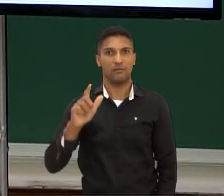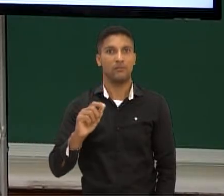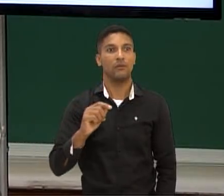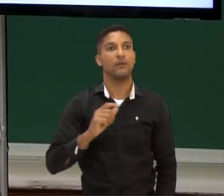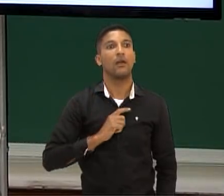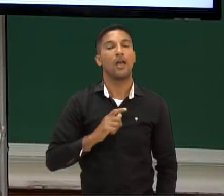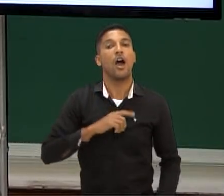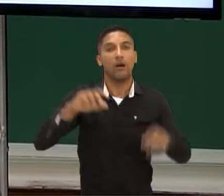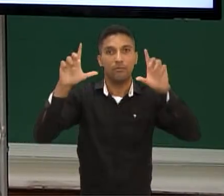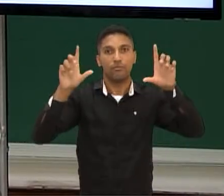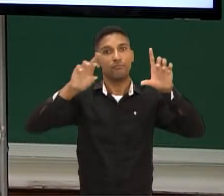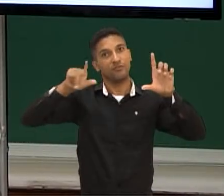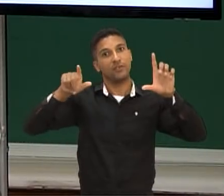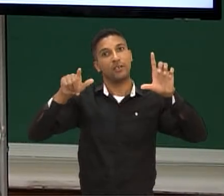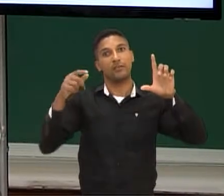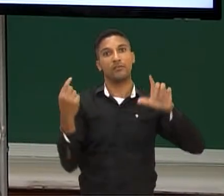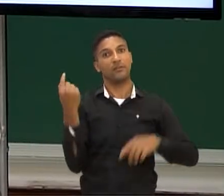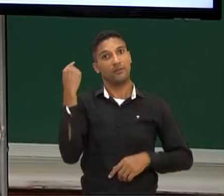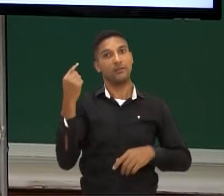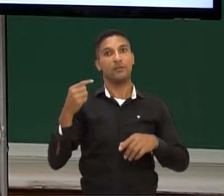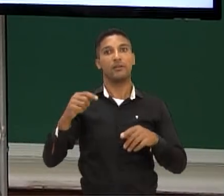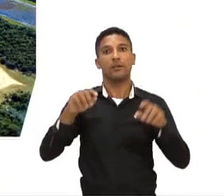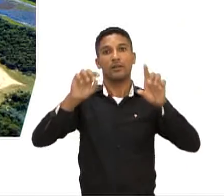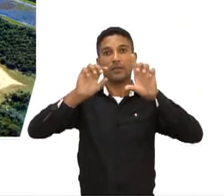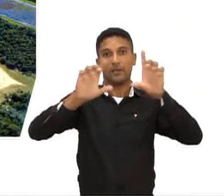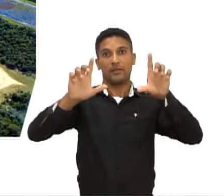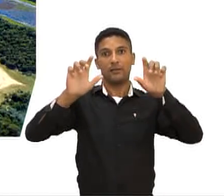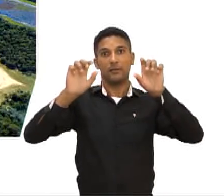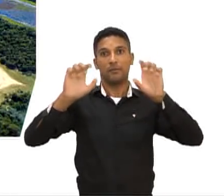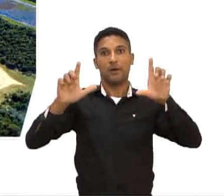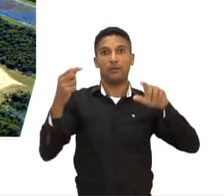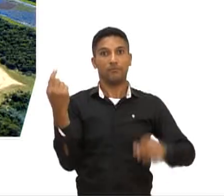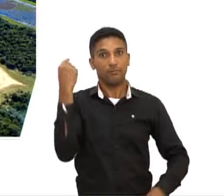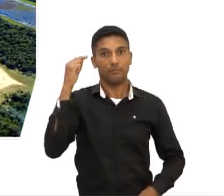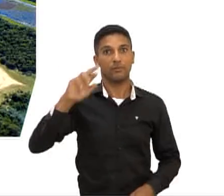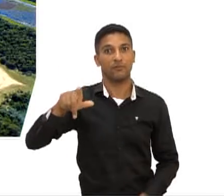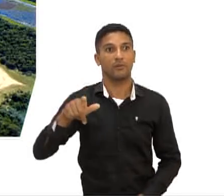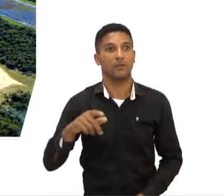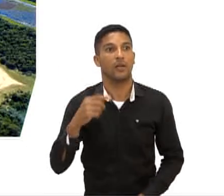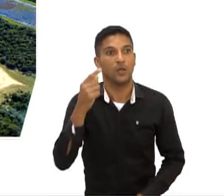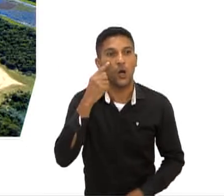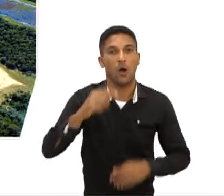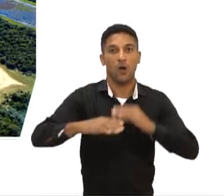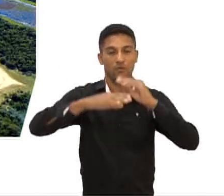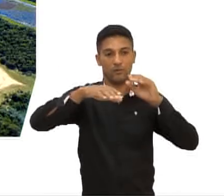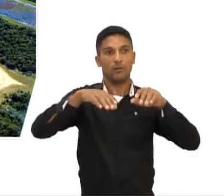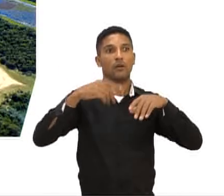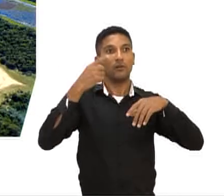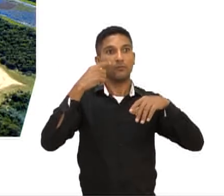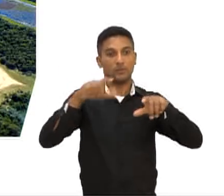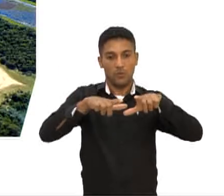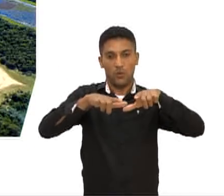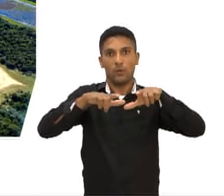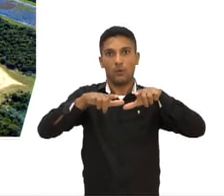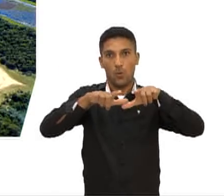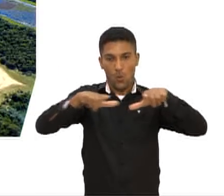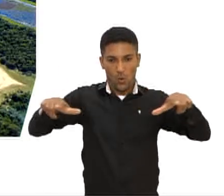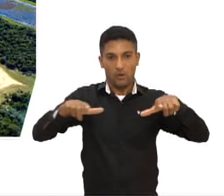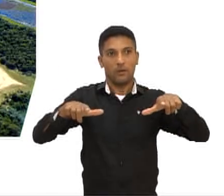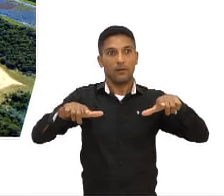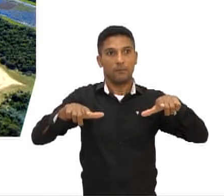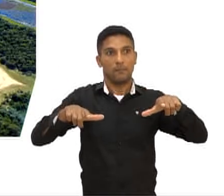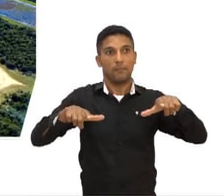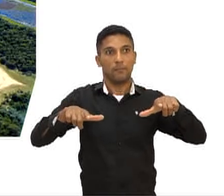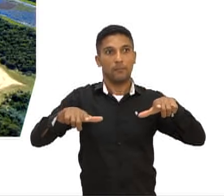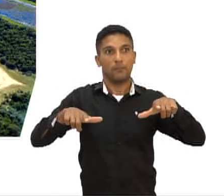nas imagens anteriores. Olha, ele é bem mais plano, vocês não veem lá na linha do